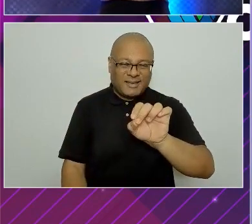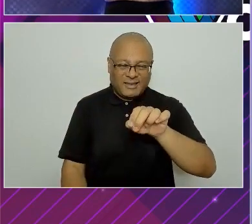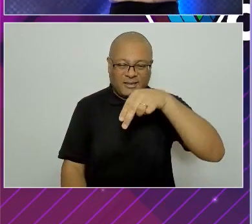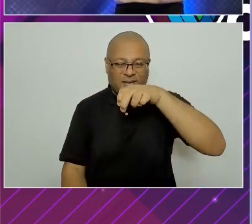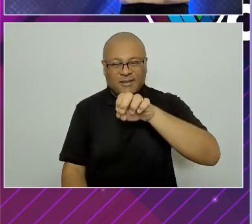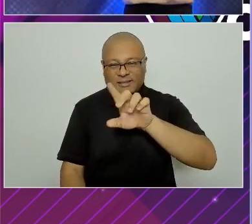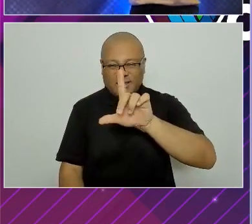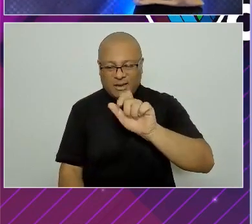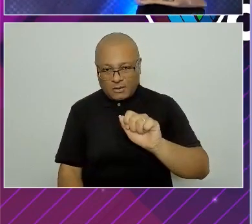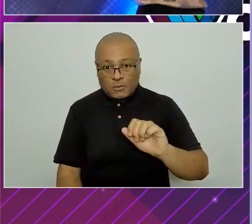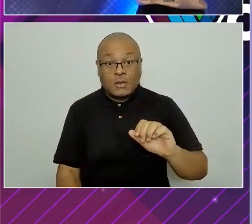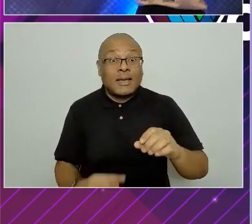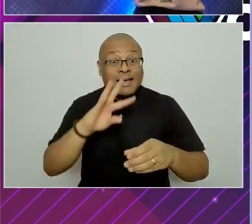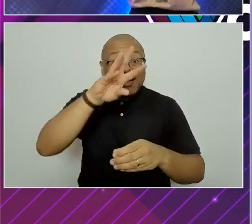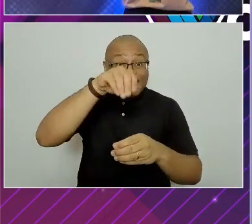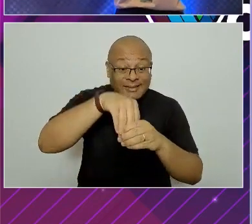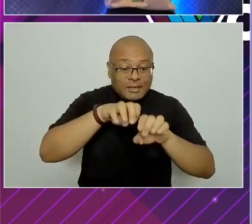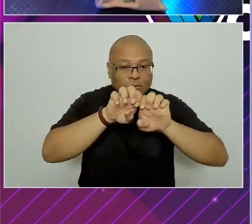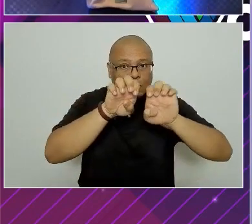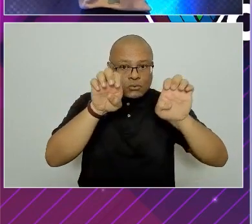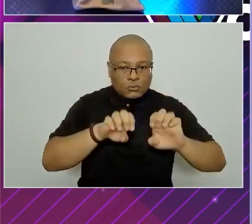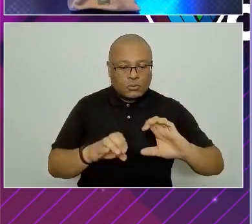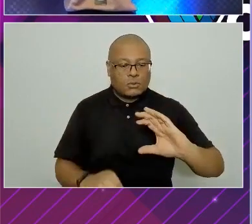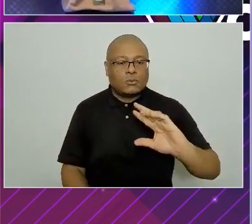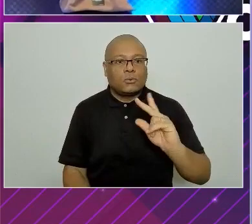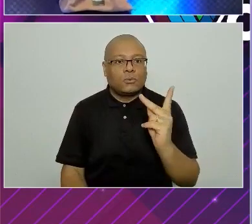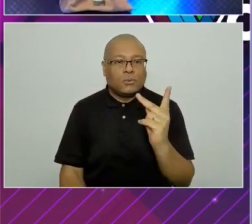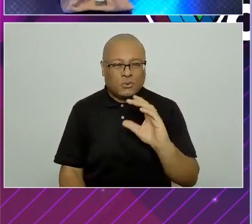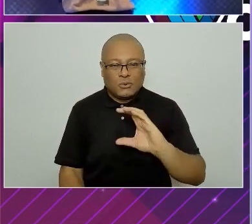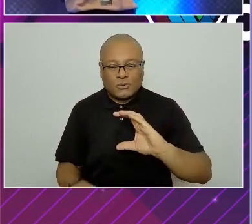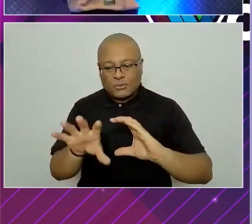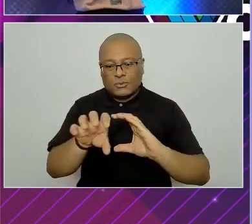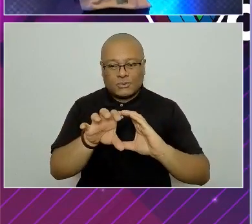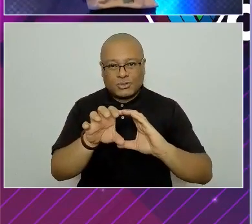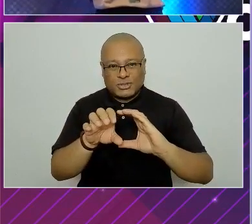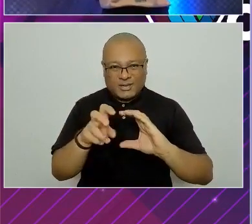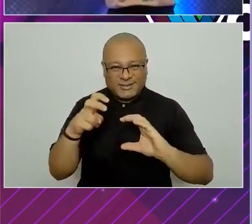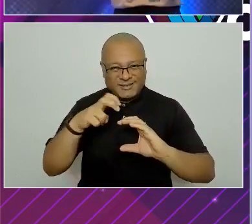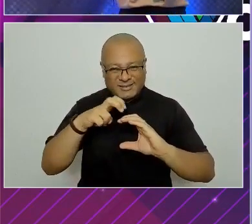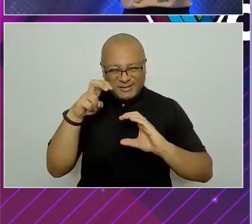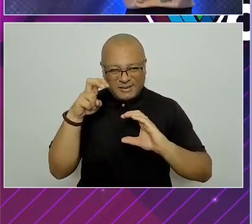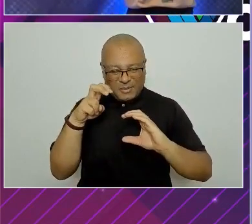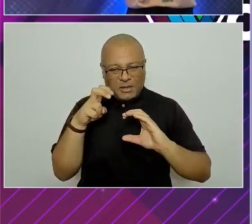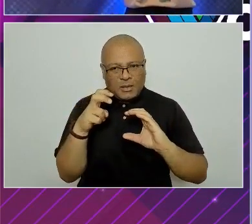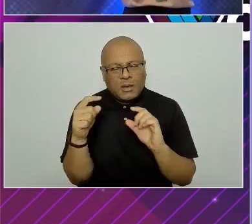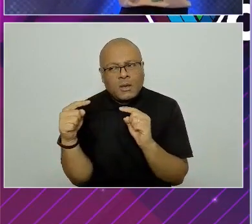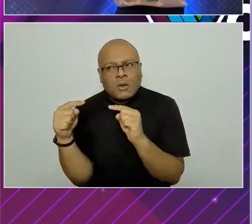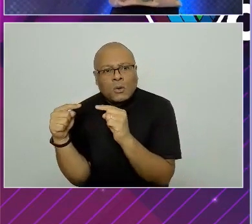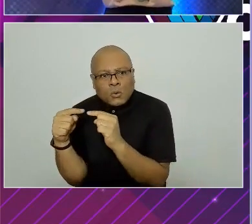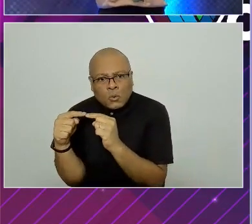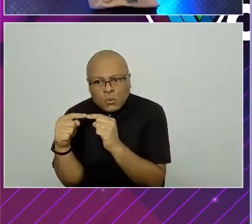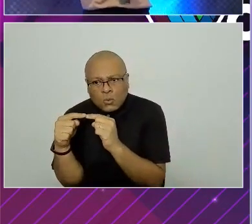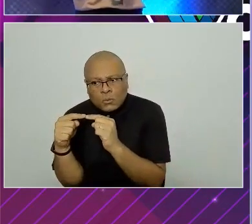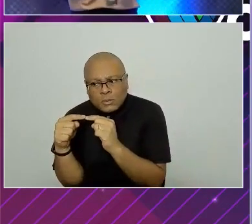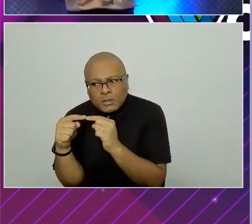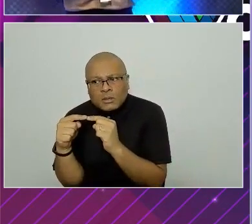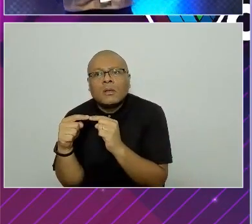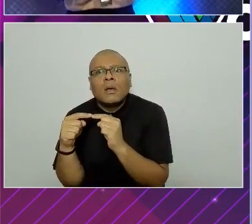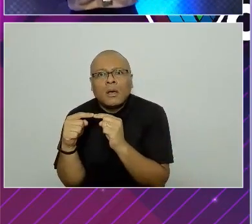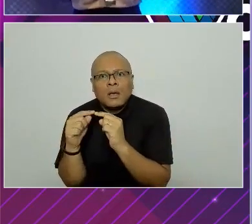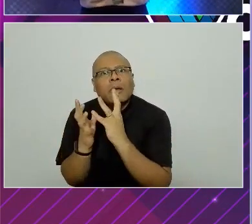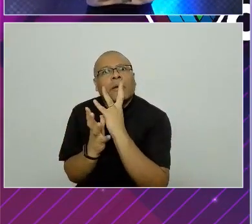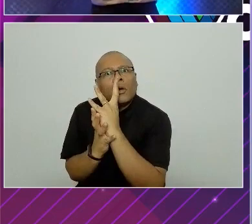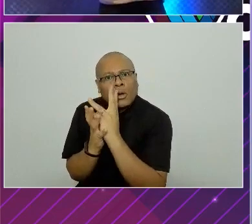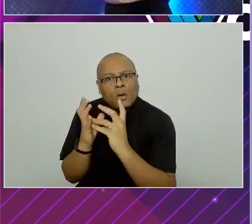chat GPT e como ele também se parece, ele buscou se parecer com a cognição, a sua cognição, a cognição do seu cérebro,